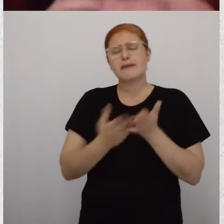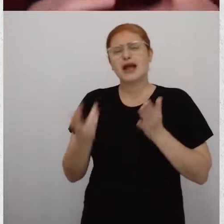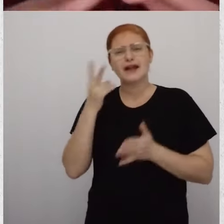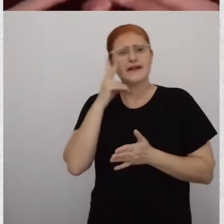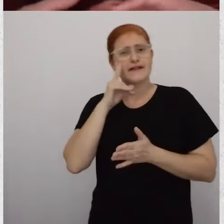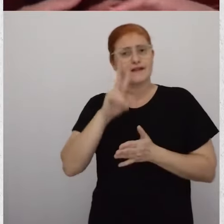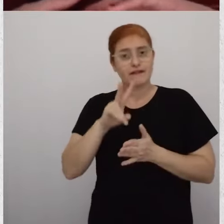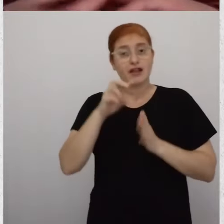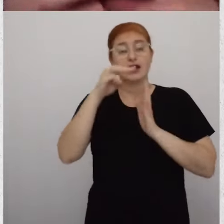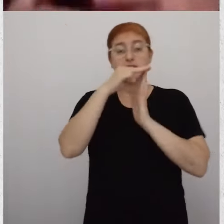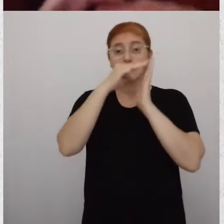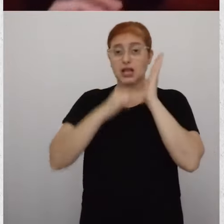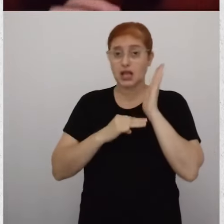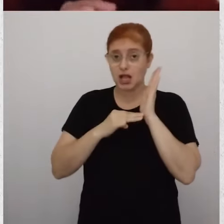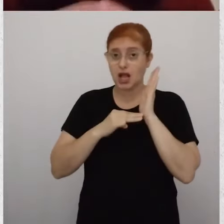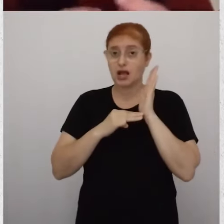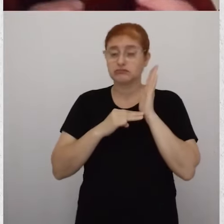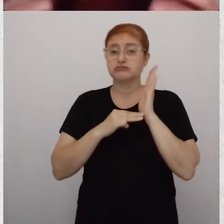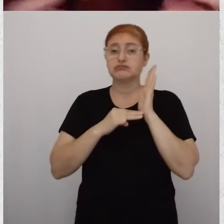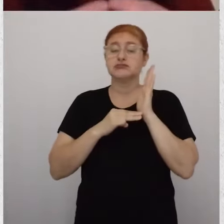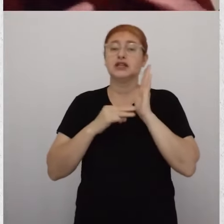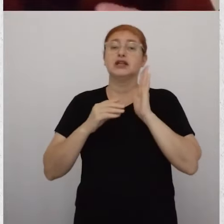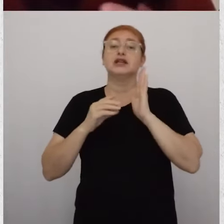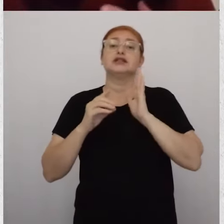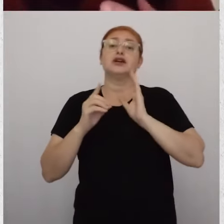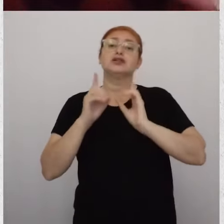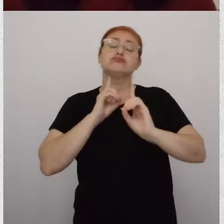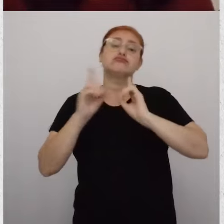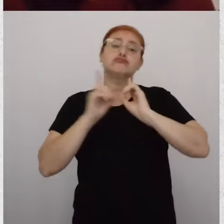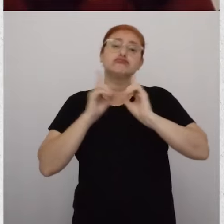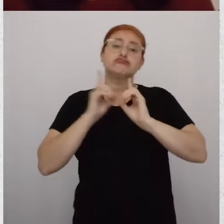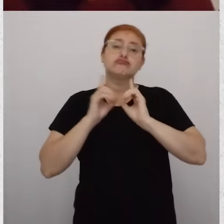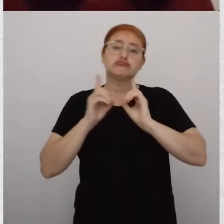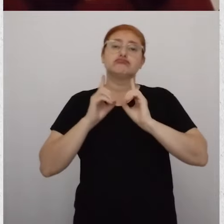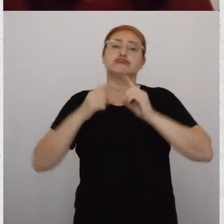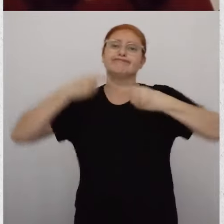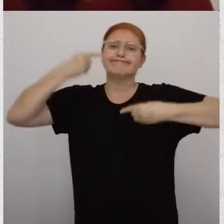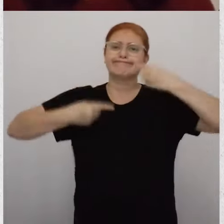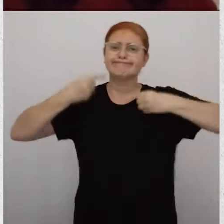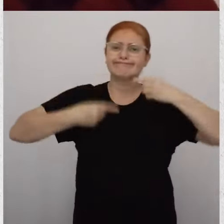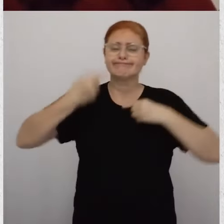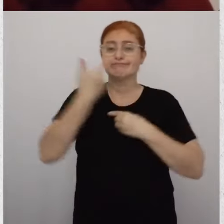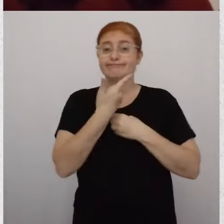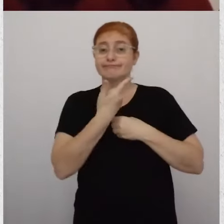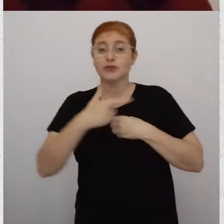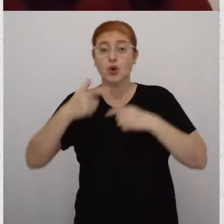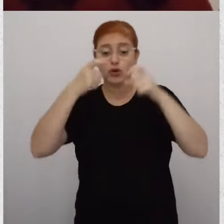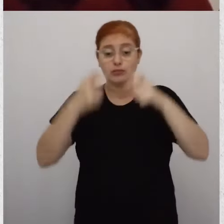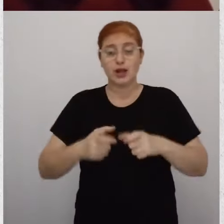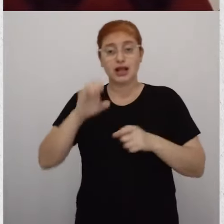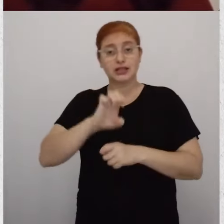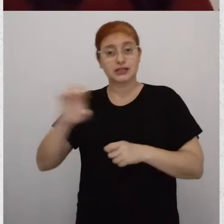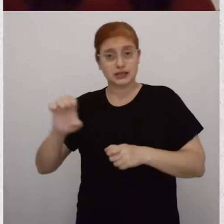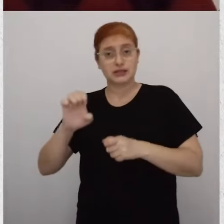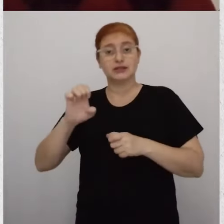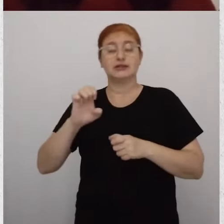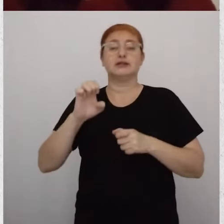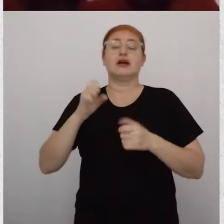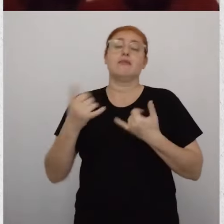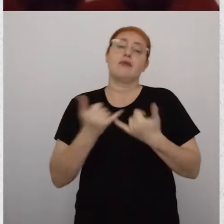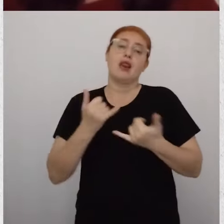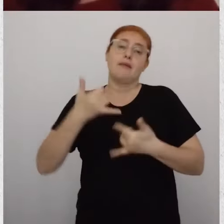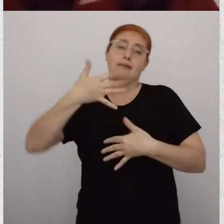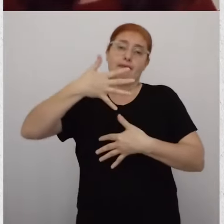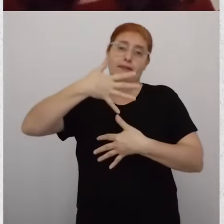essas metodologias, essas discussões estavam em diálogo muito estreito com outros espaços de esquerda. E no caso da América Latina,